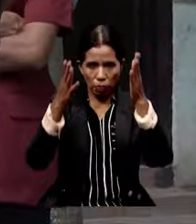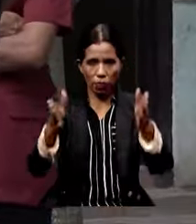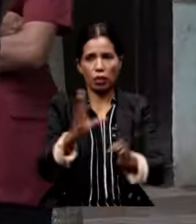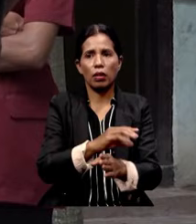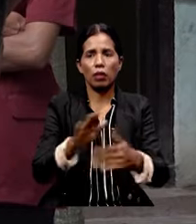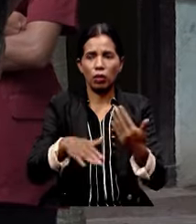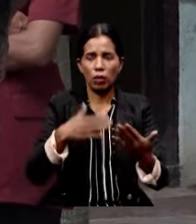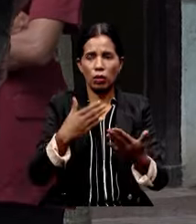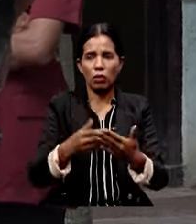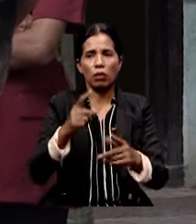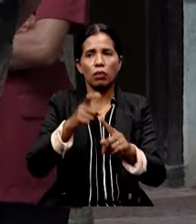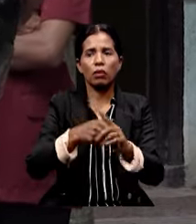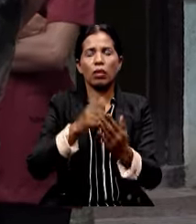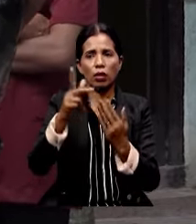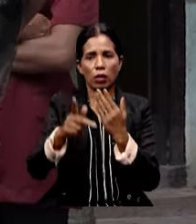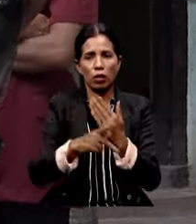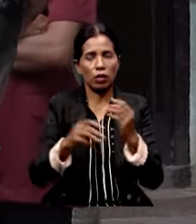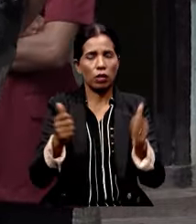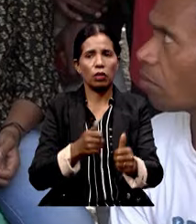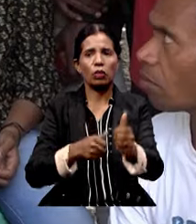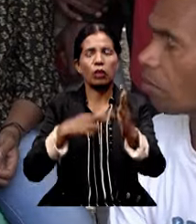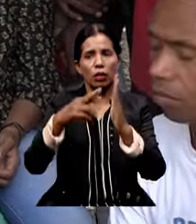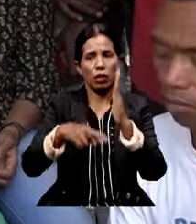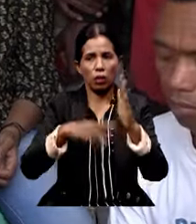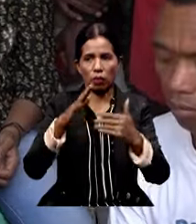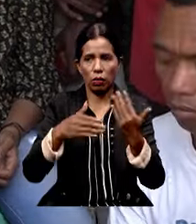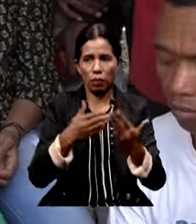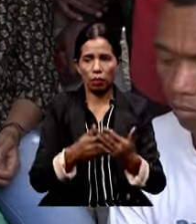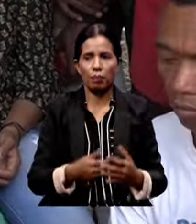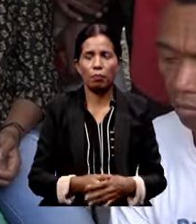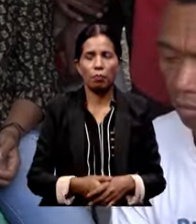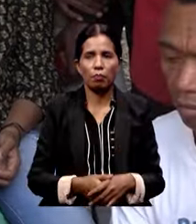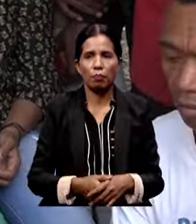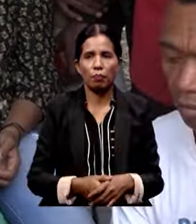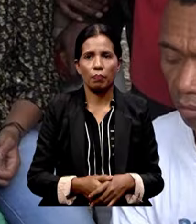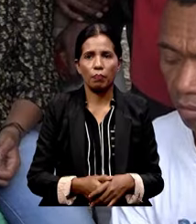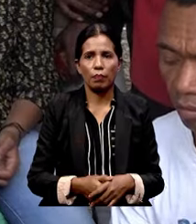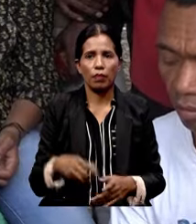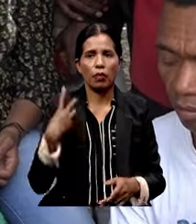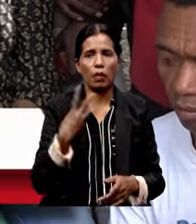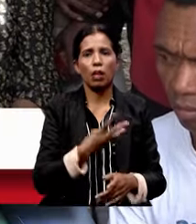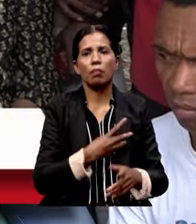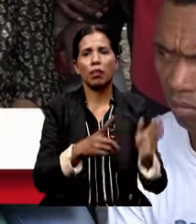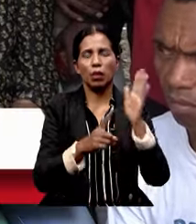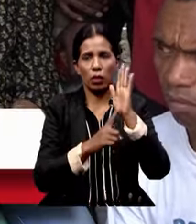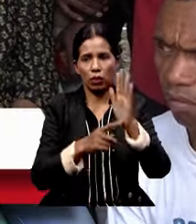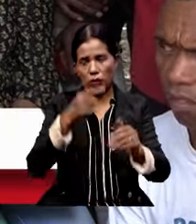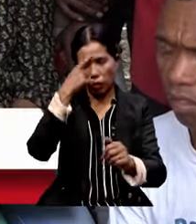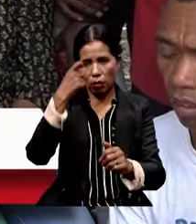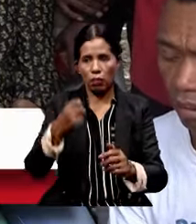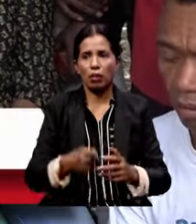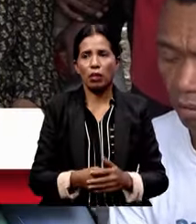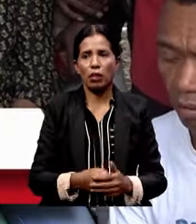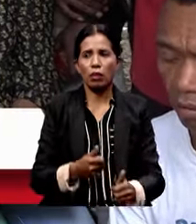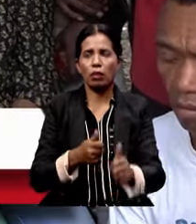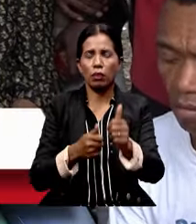reclamante sira, e a fulan abril liuba, la prensa criteria. Razão fundamental, a mi hato exigência ne tamba, baseia